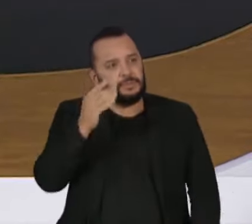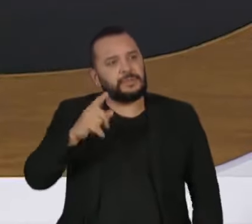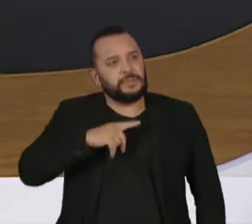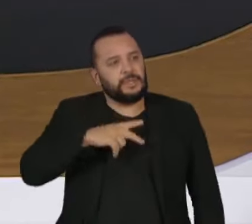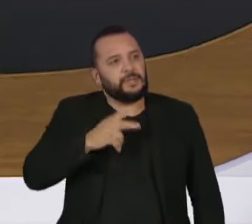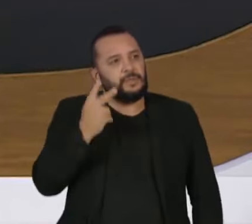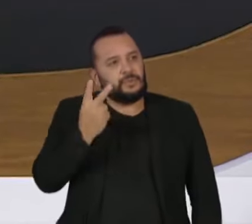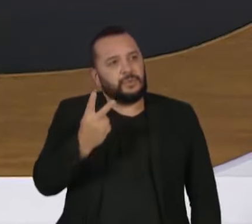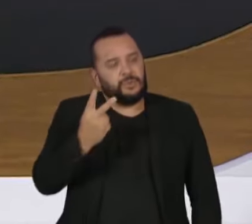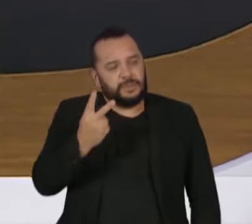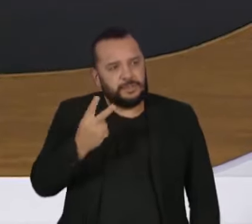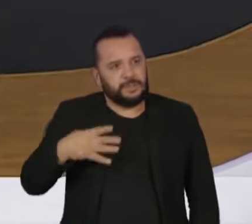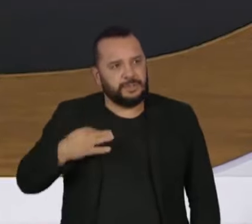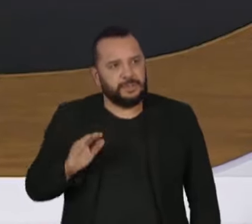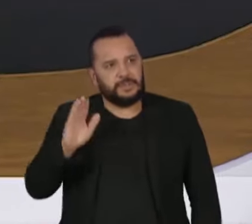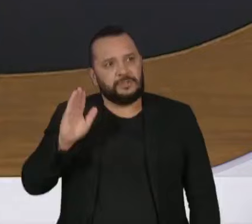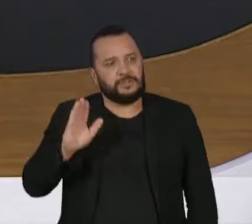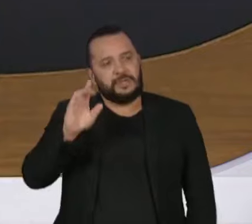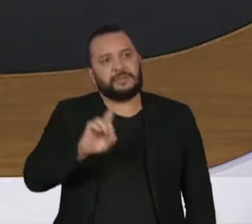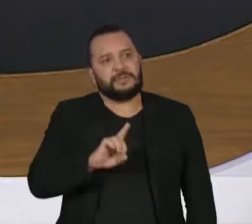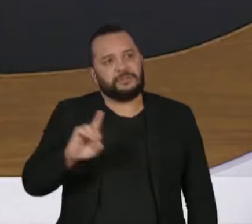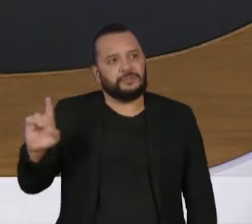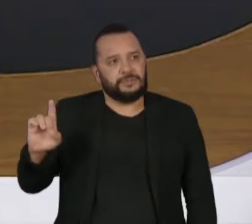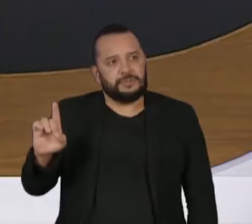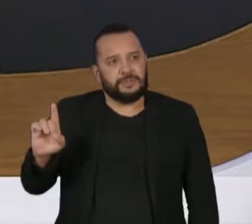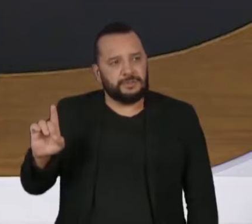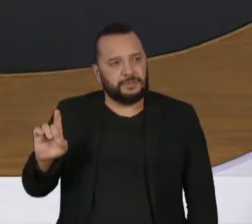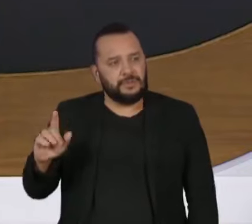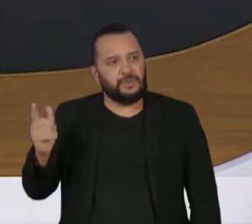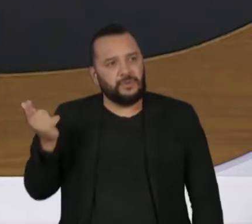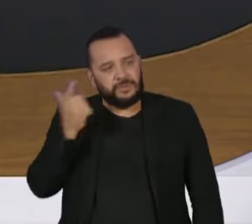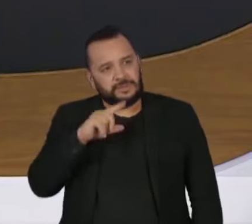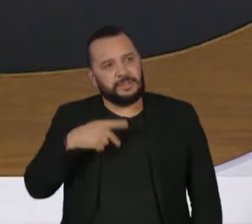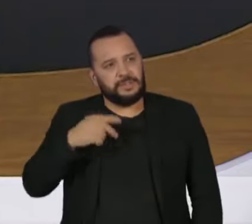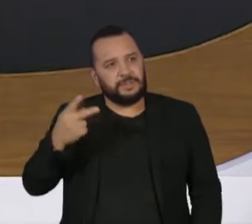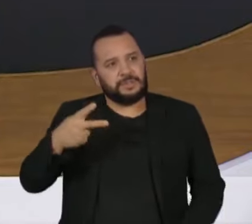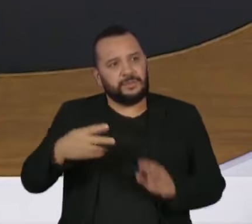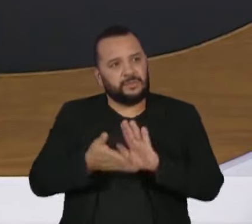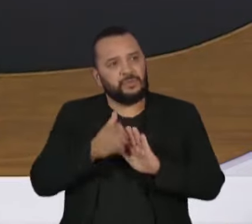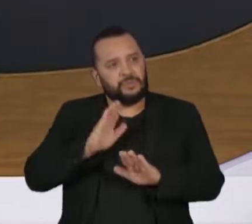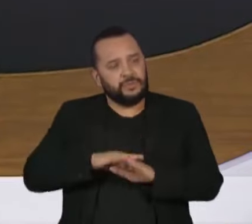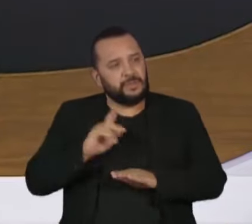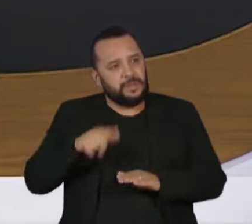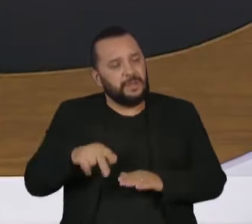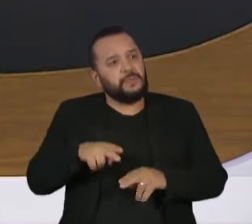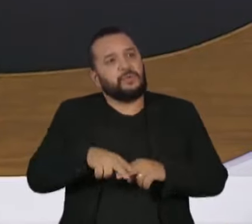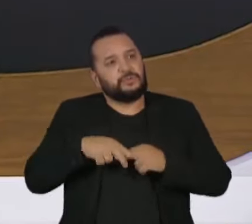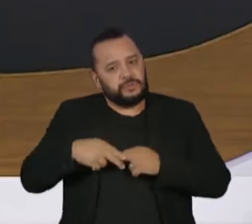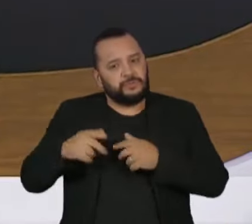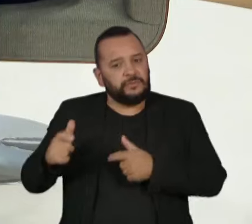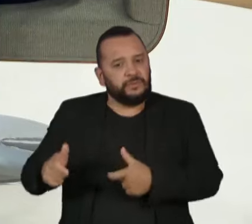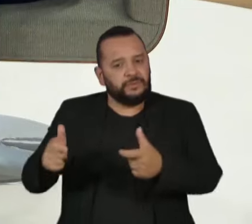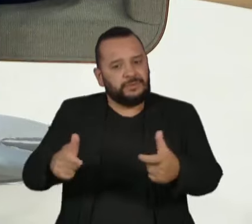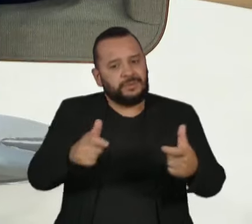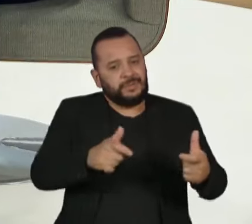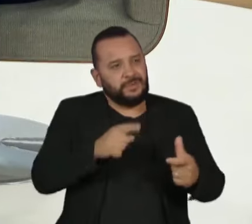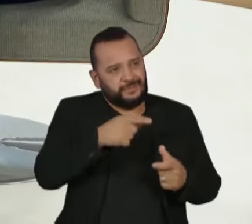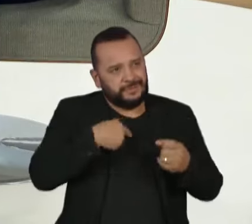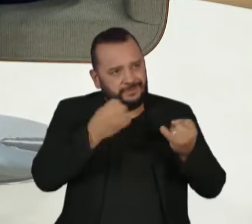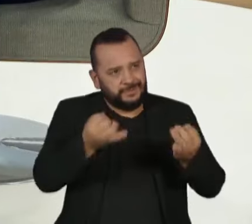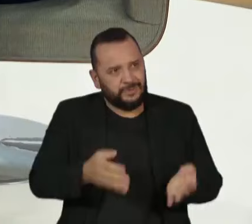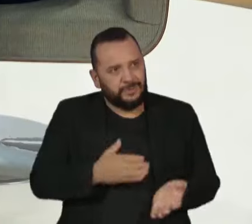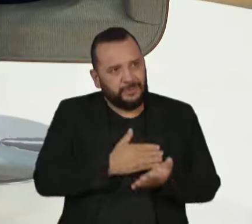candidatos da direita com chance de ir ao segundo turno são fatores de novo locais como você pontuou desde o